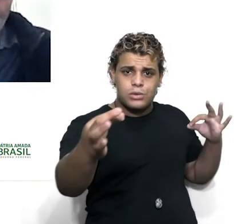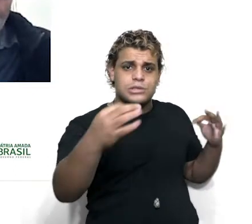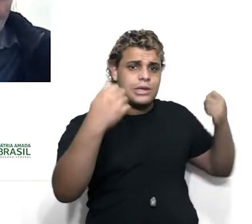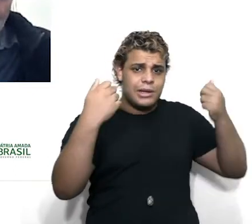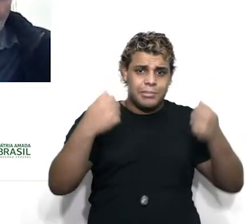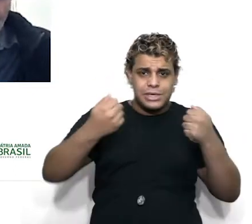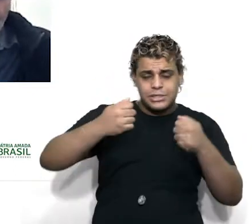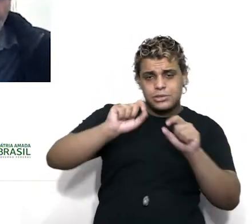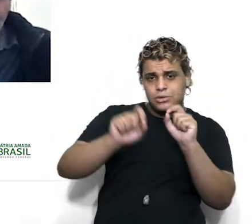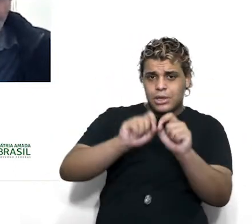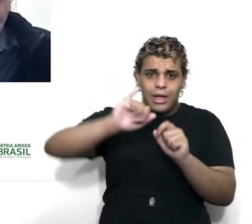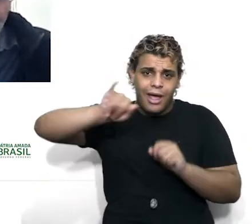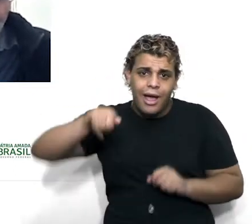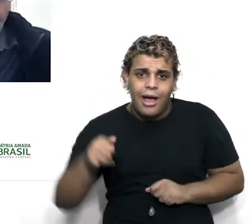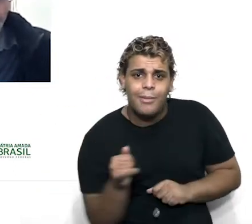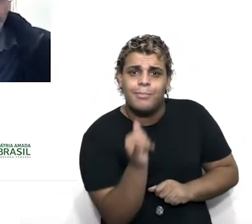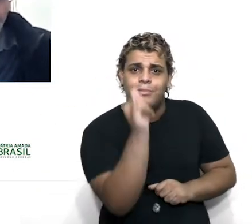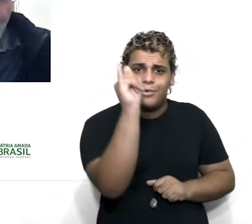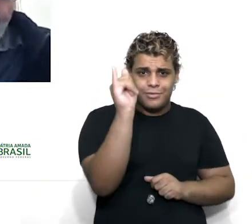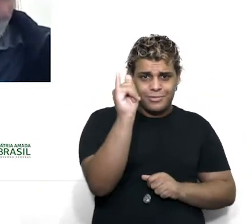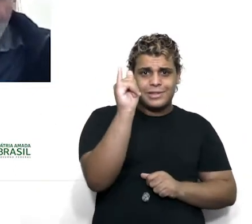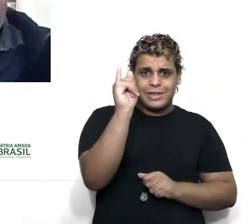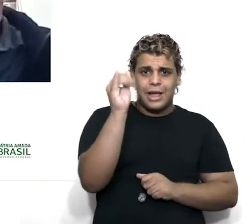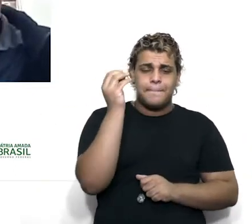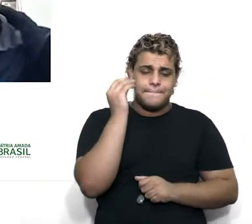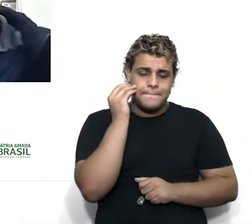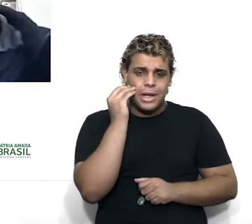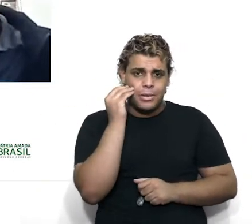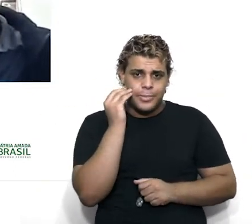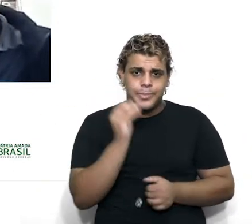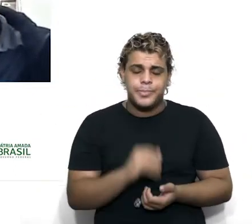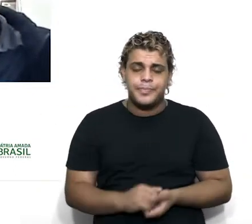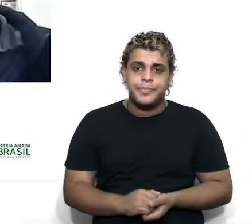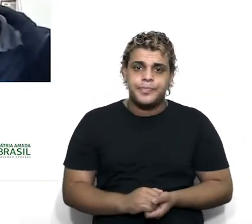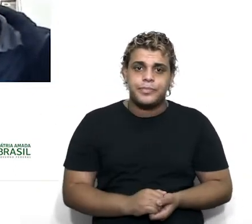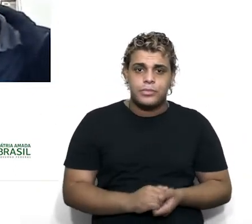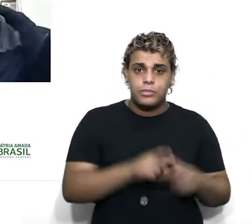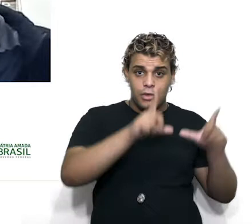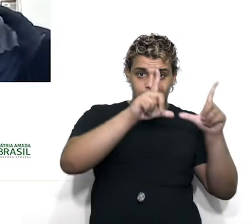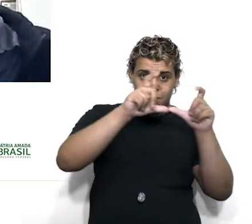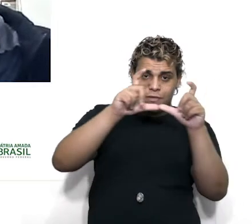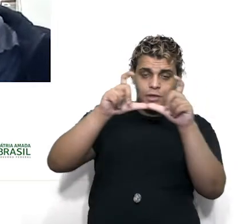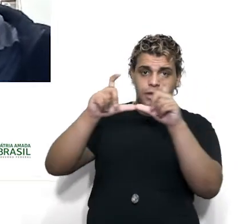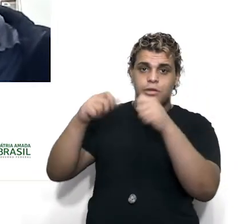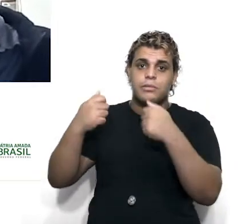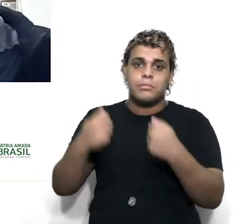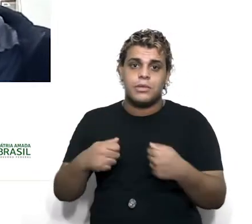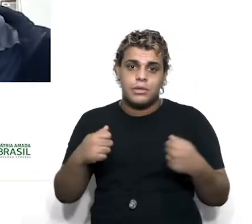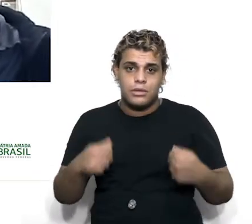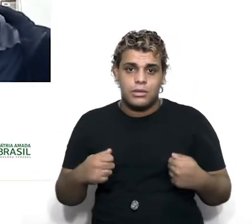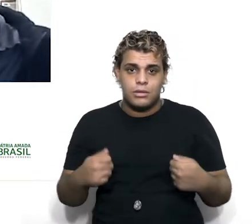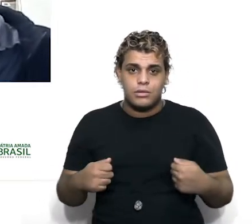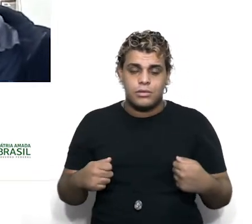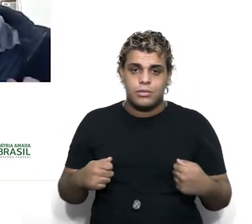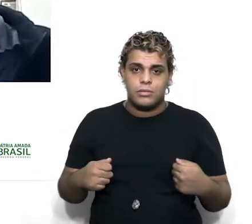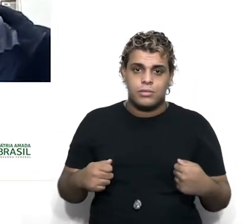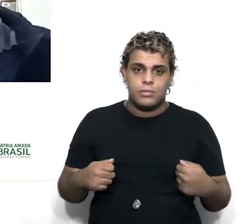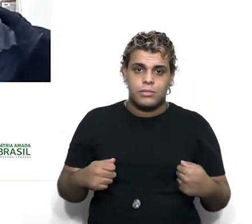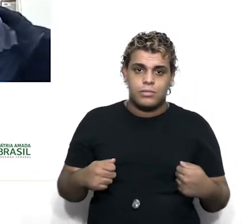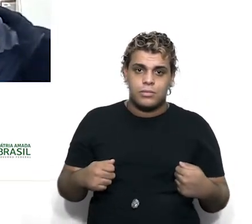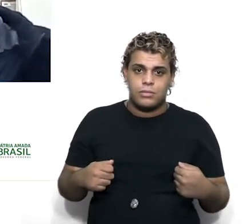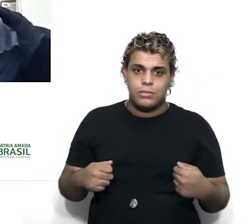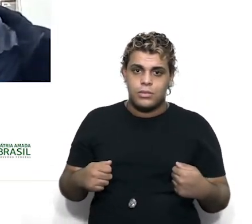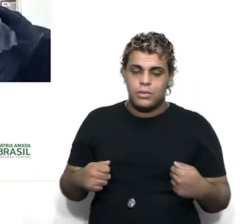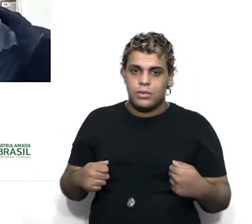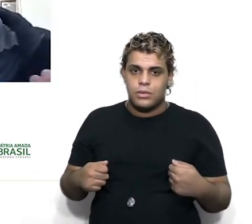E o que me parece muito é que é isso, quer dizer, a viagem tem que ser, agora as viagens têm que ser viagens para as